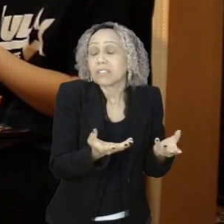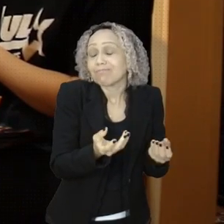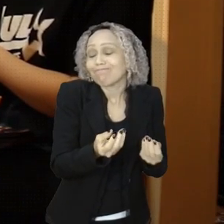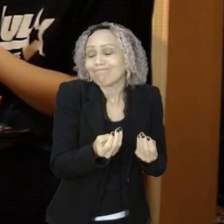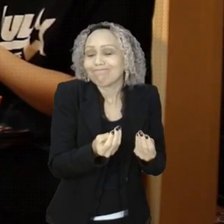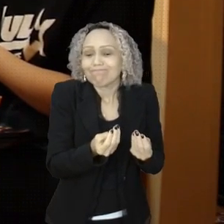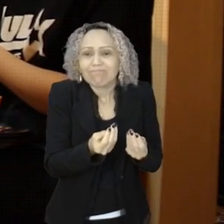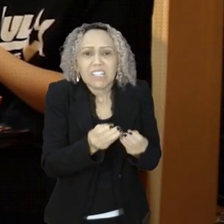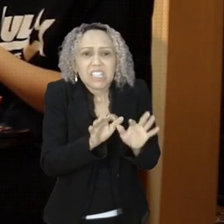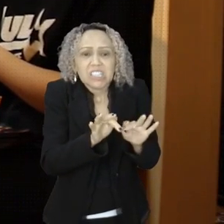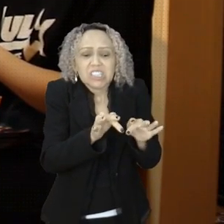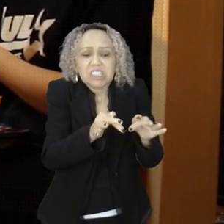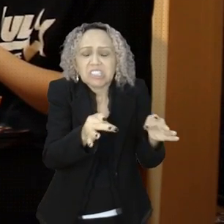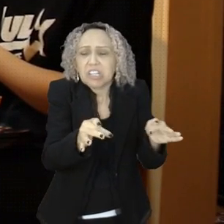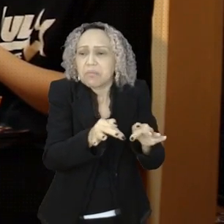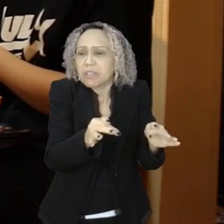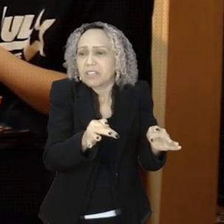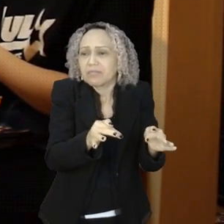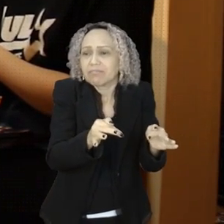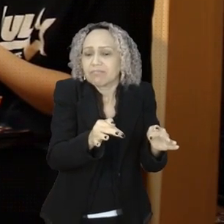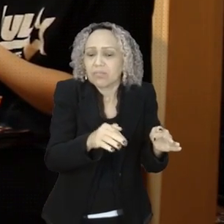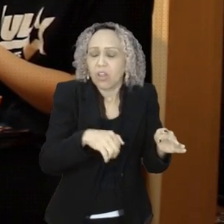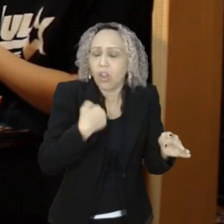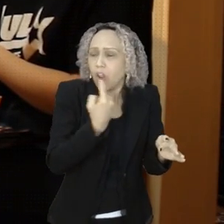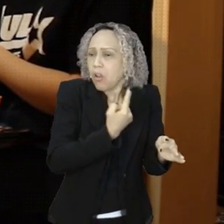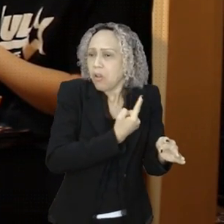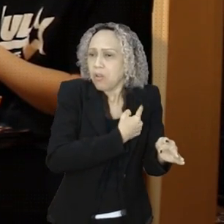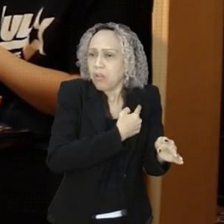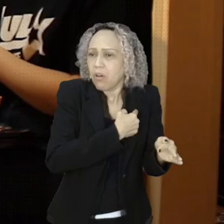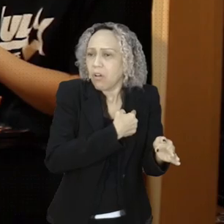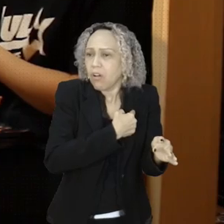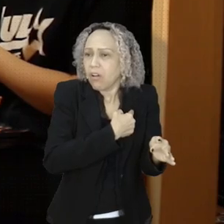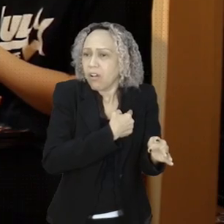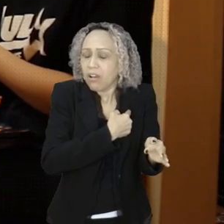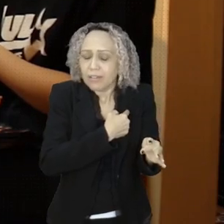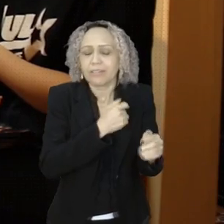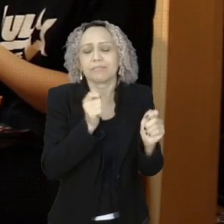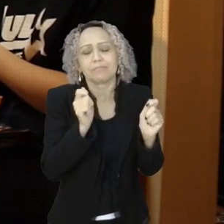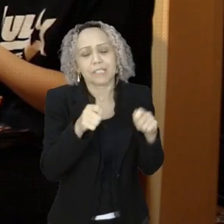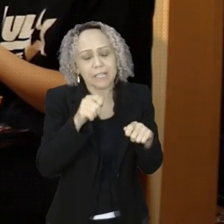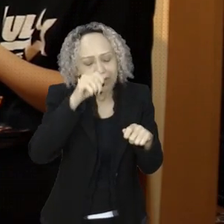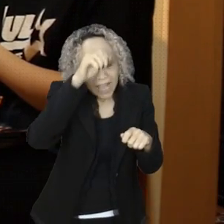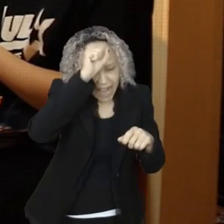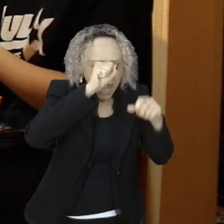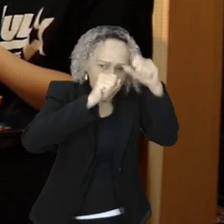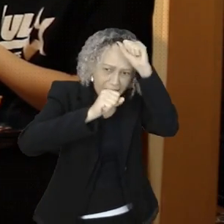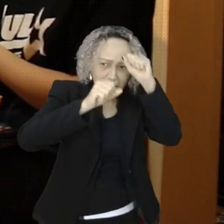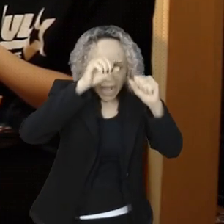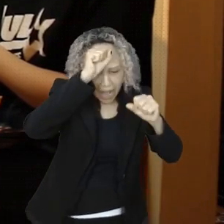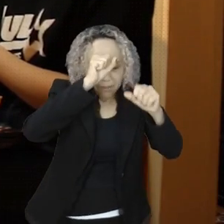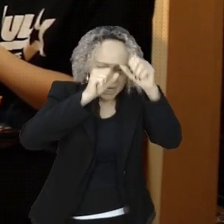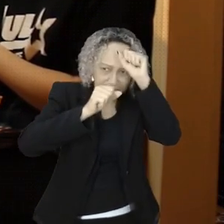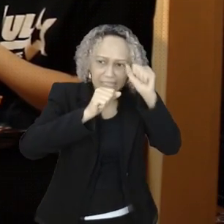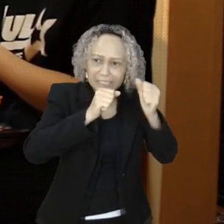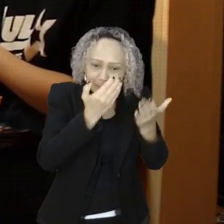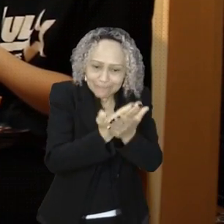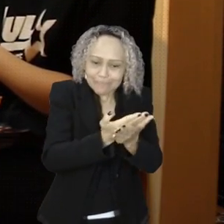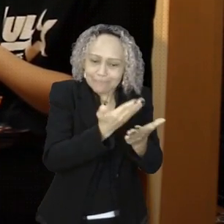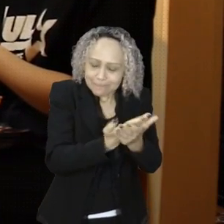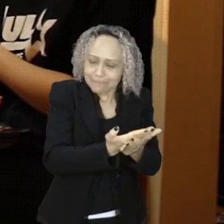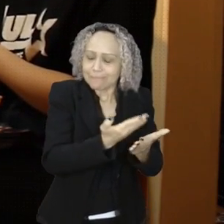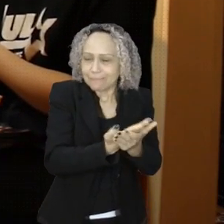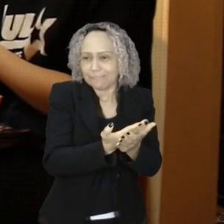outra, né, condição, e nós não podíamos abdicar de aprender e ser capaz